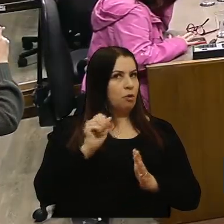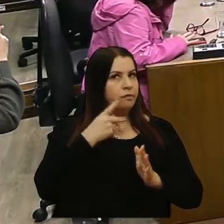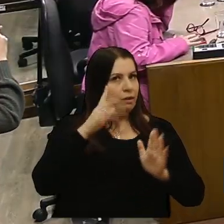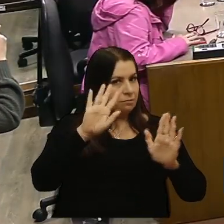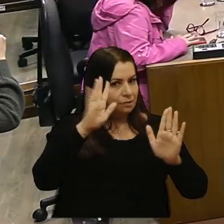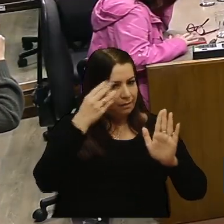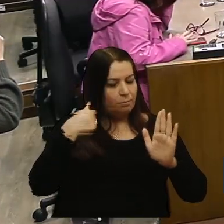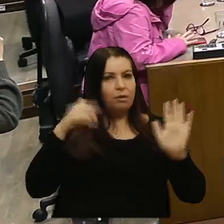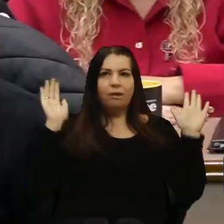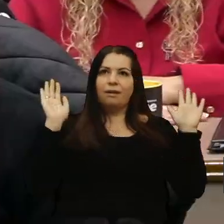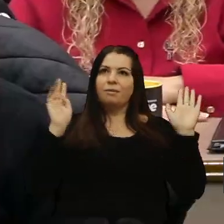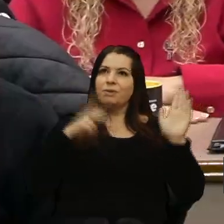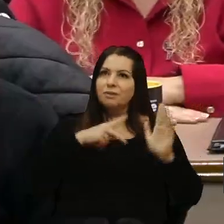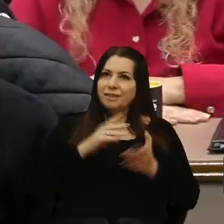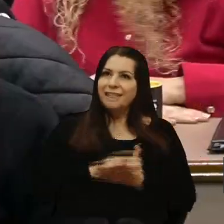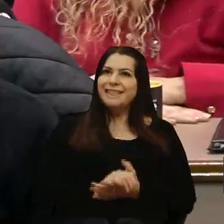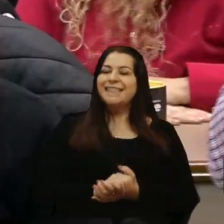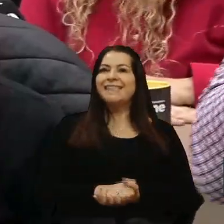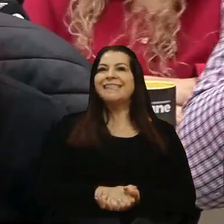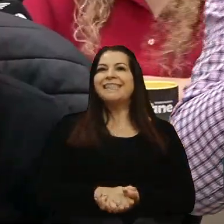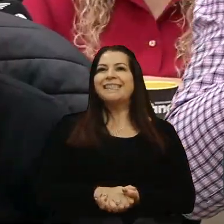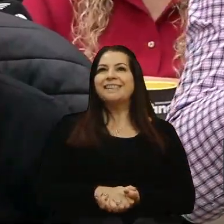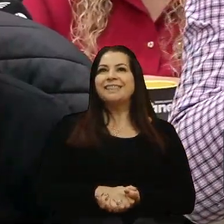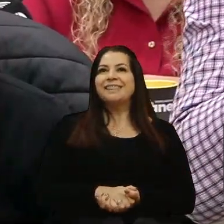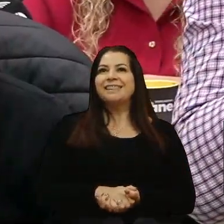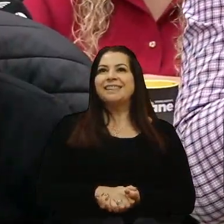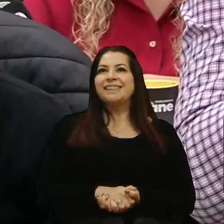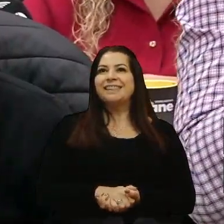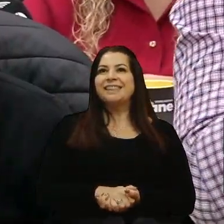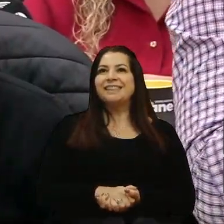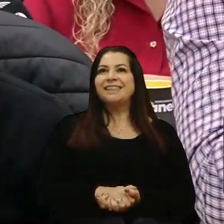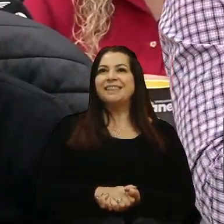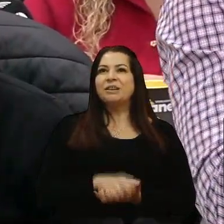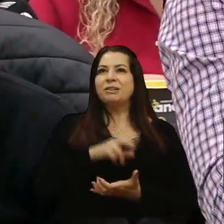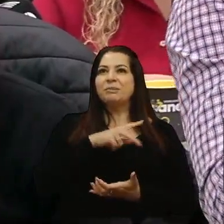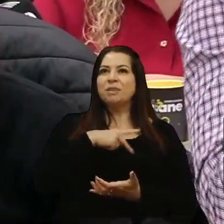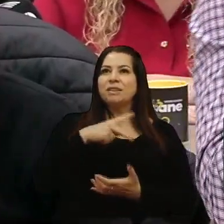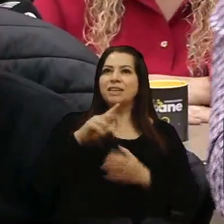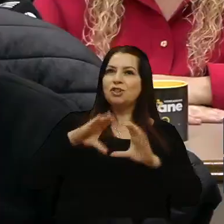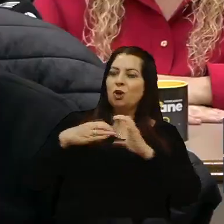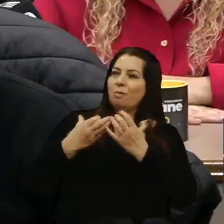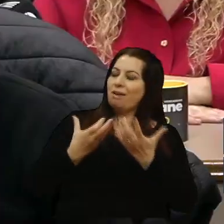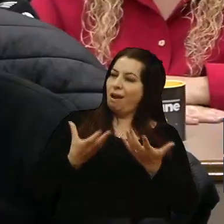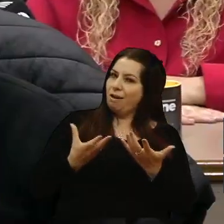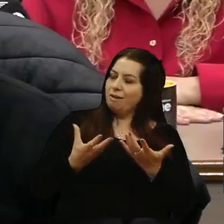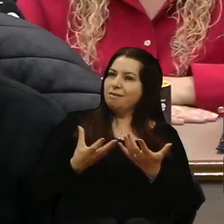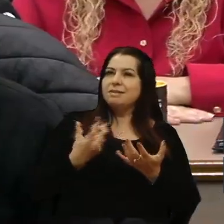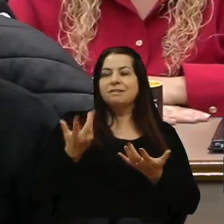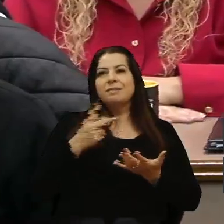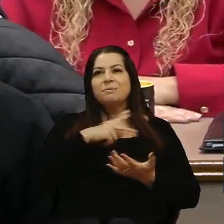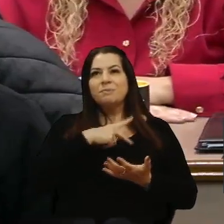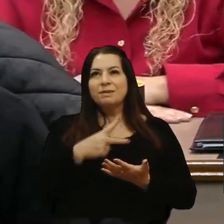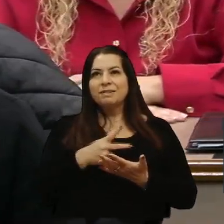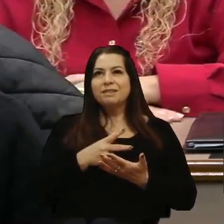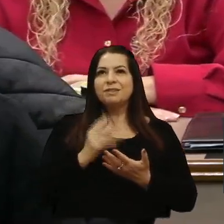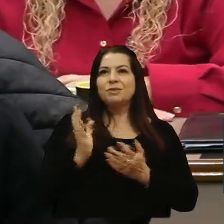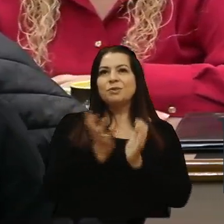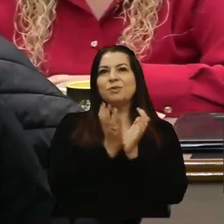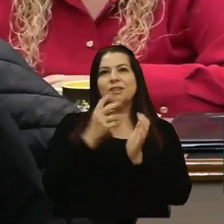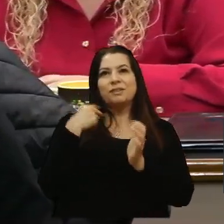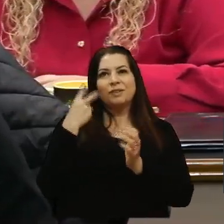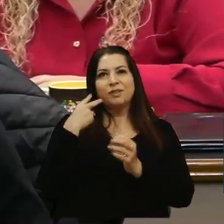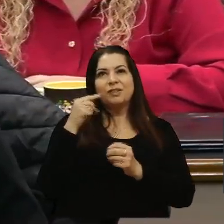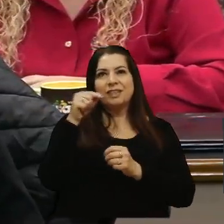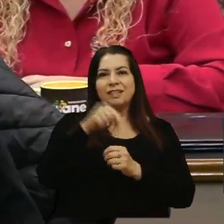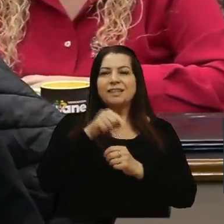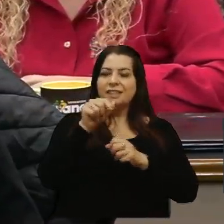batido, né, meu presidente? Não, por mais uma presidência comunitária, Né? Então, senhor presidente, nobres colegas vereadores, né, quem está